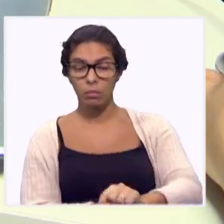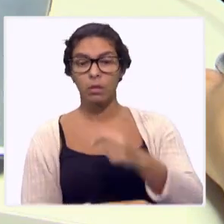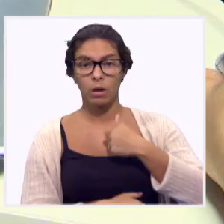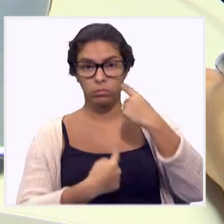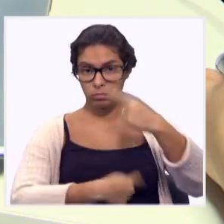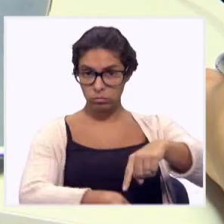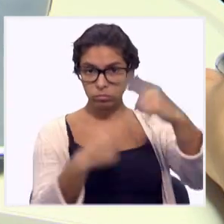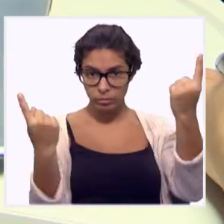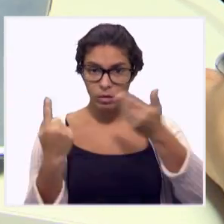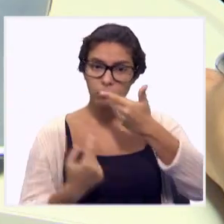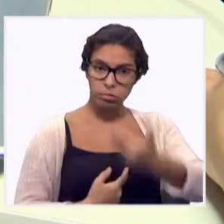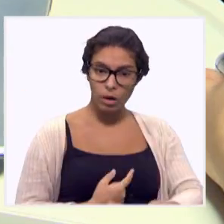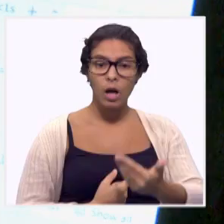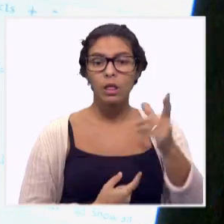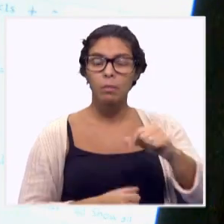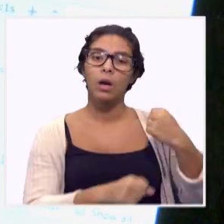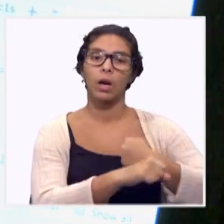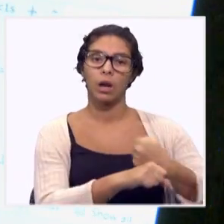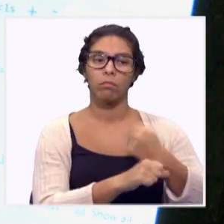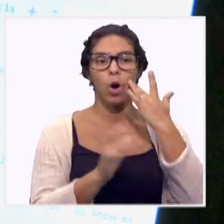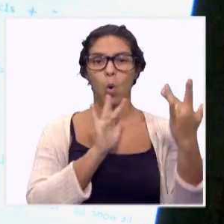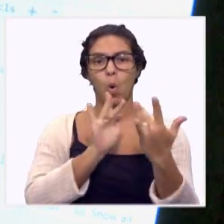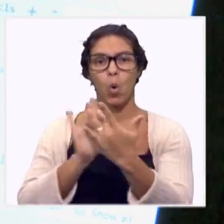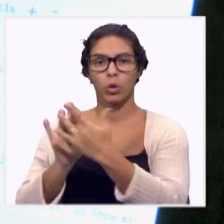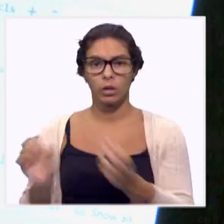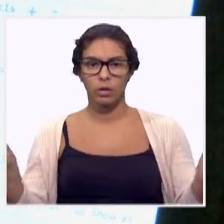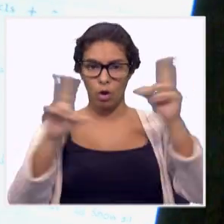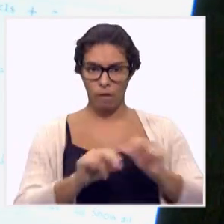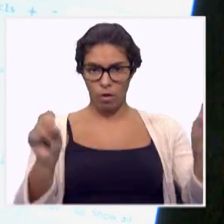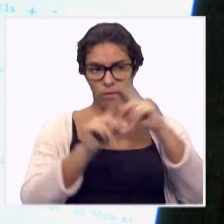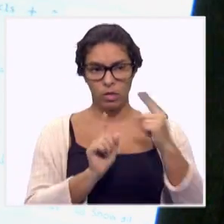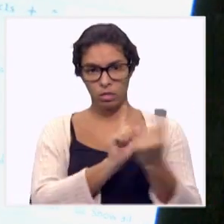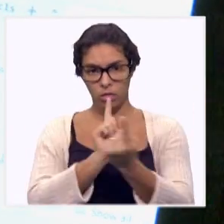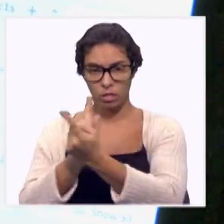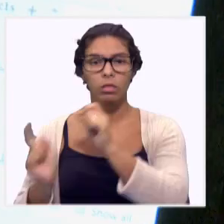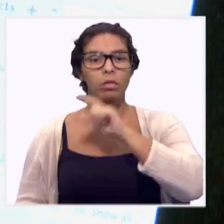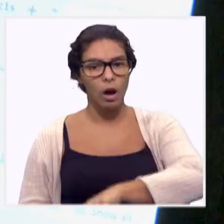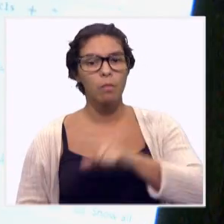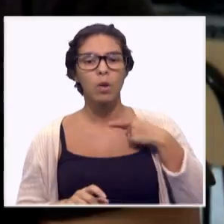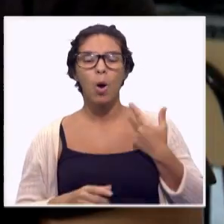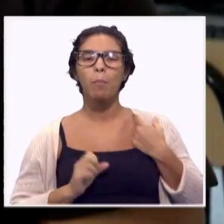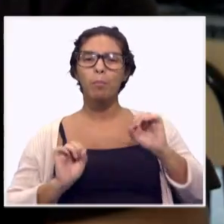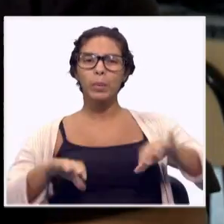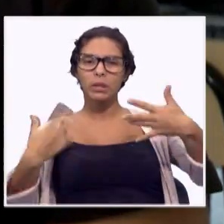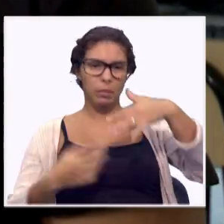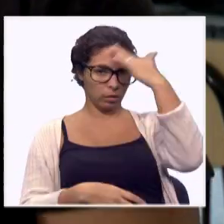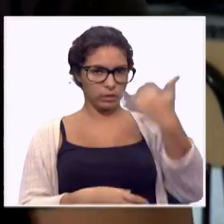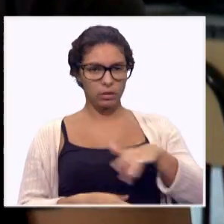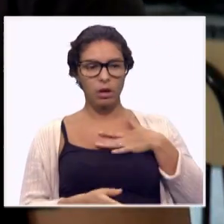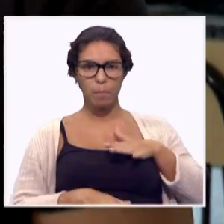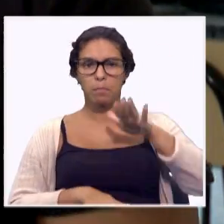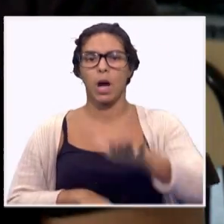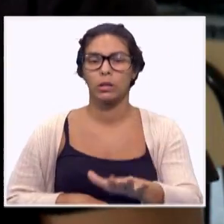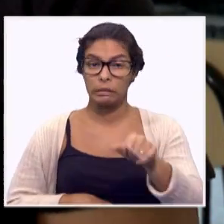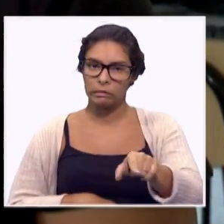podem expor o seu trabalho para ter novos clientes e criar novos contactos. Acho que o mais difícil é só iniciar, porque muitas vezes tu